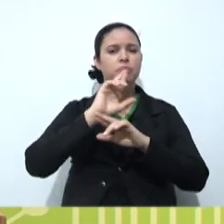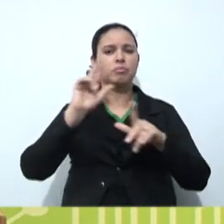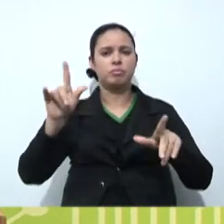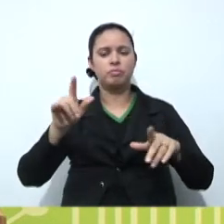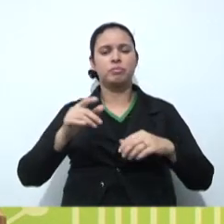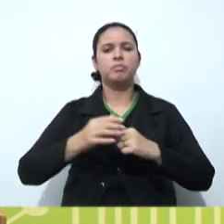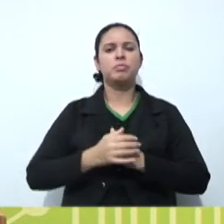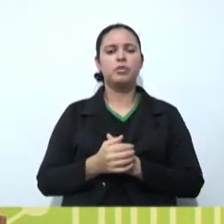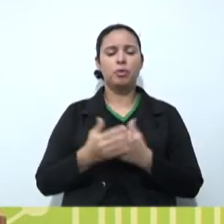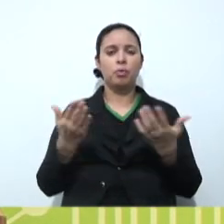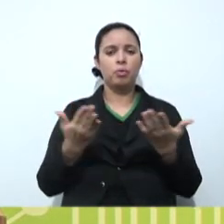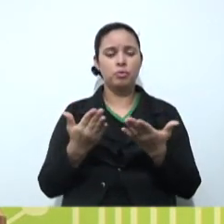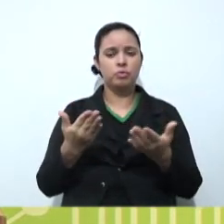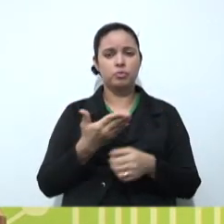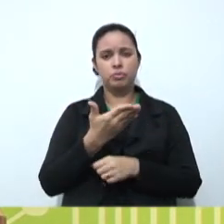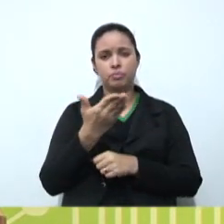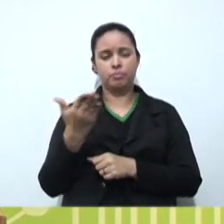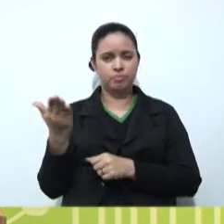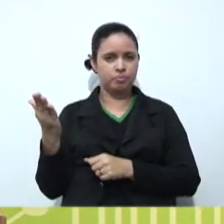hoje vocês já são